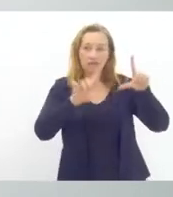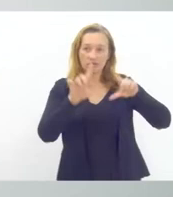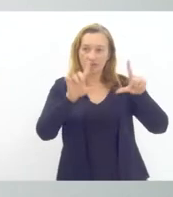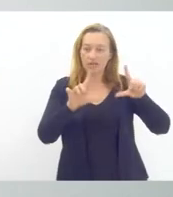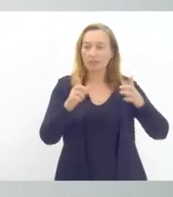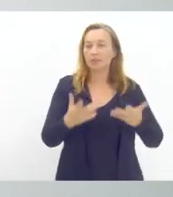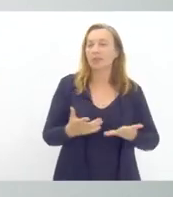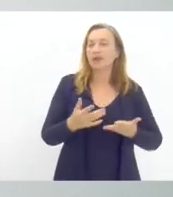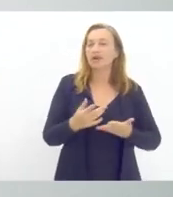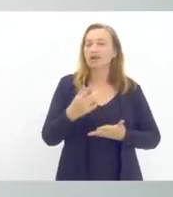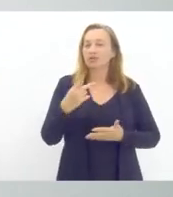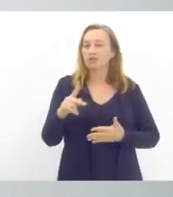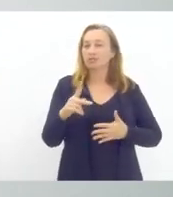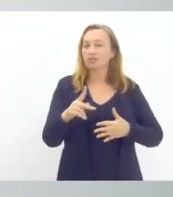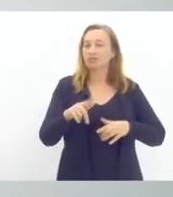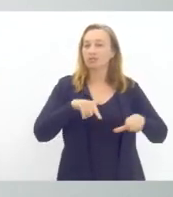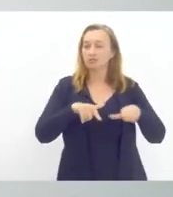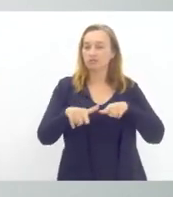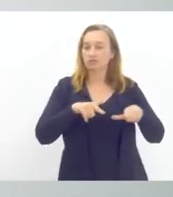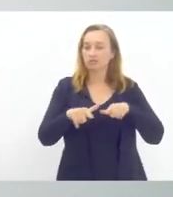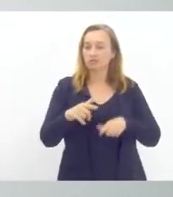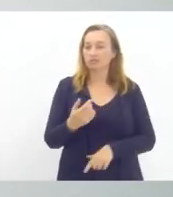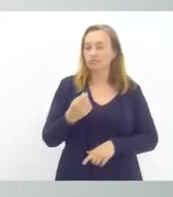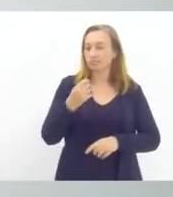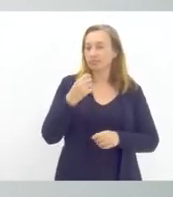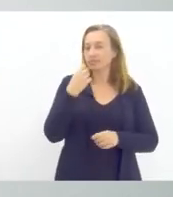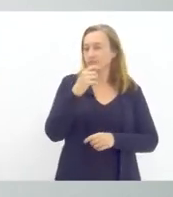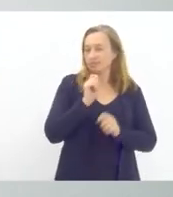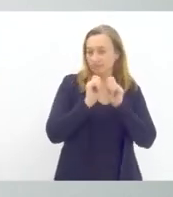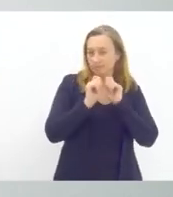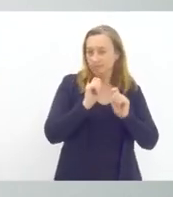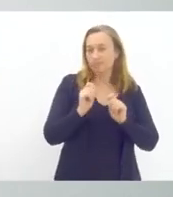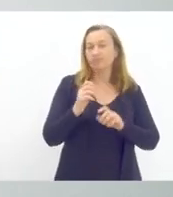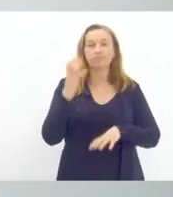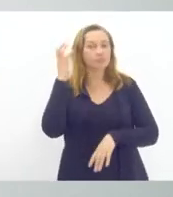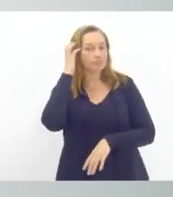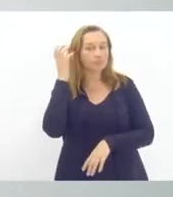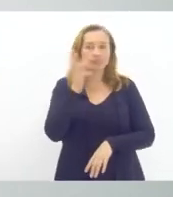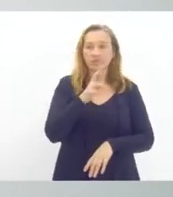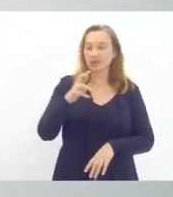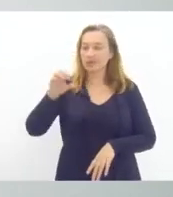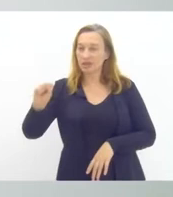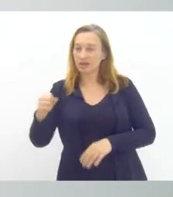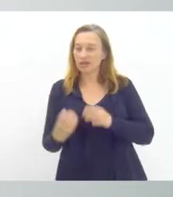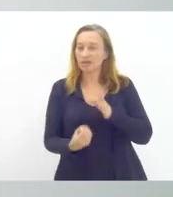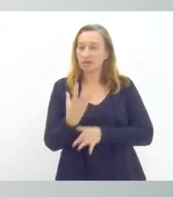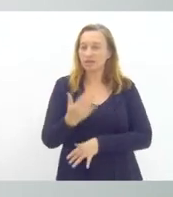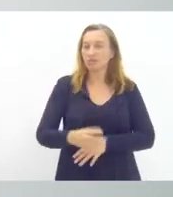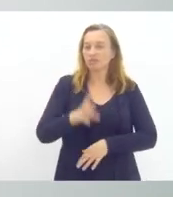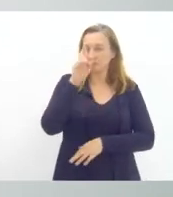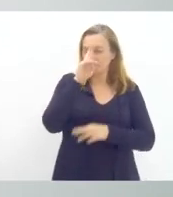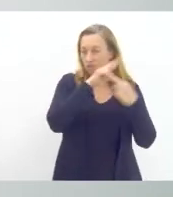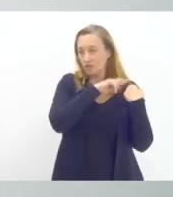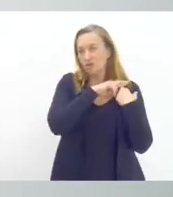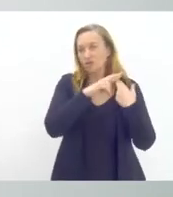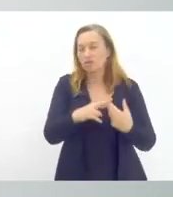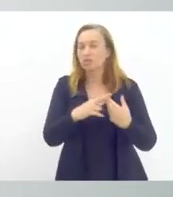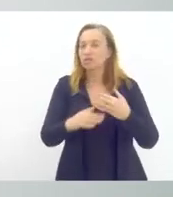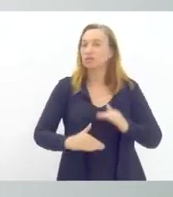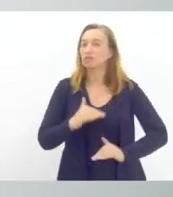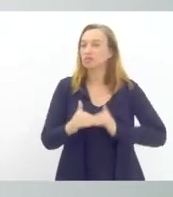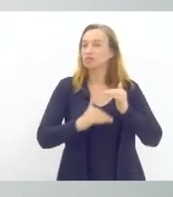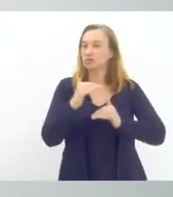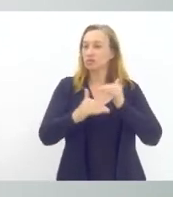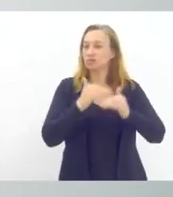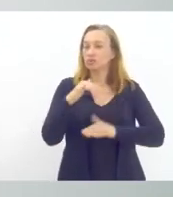sua carreira como locutor foi consolidada na rádio Saara da Qual é fundador e um dos responsáveis por desenvolver